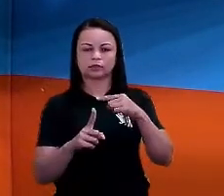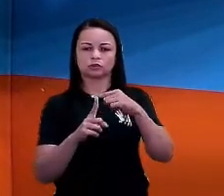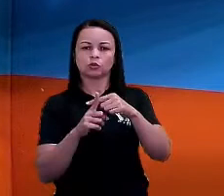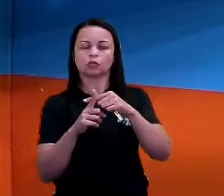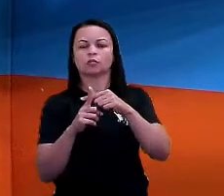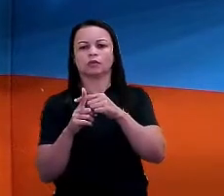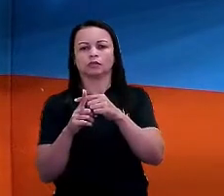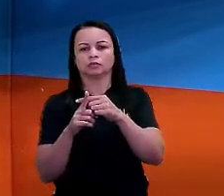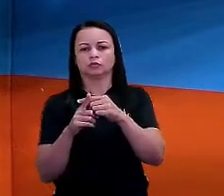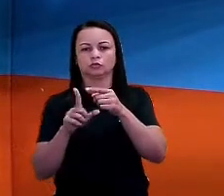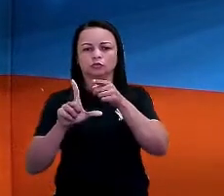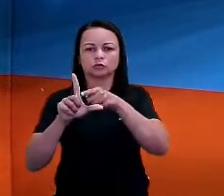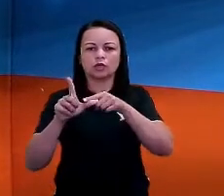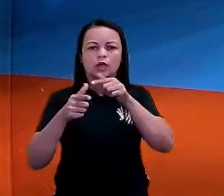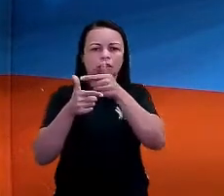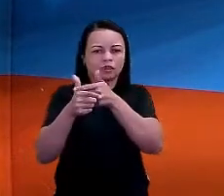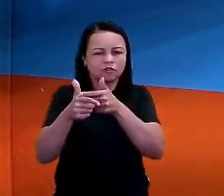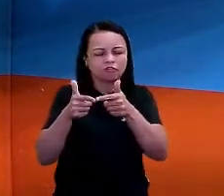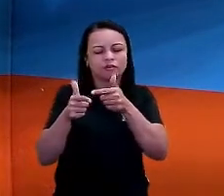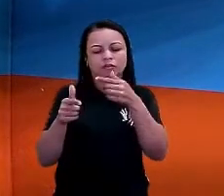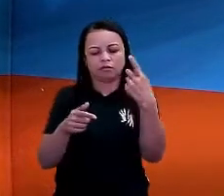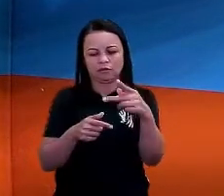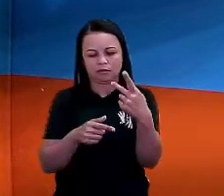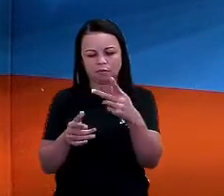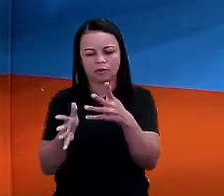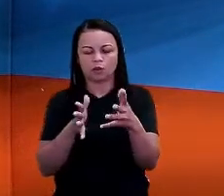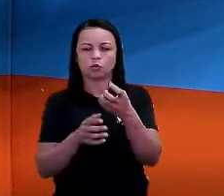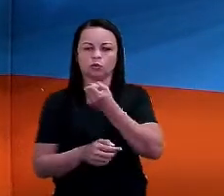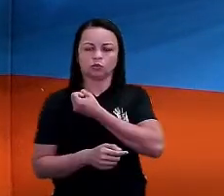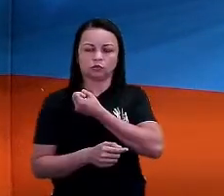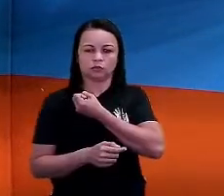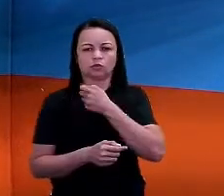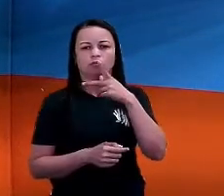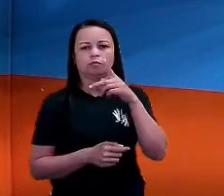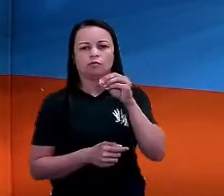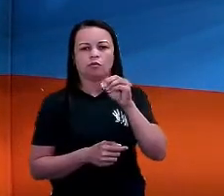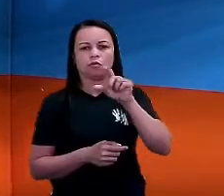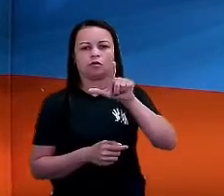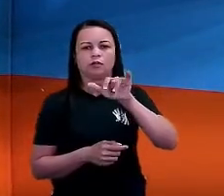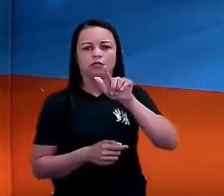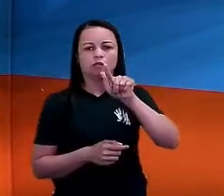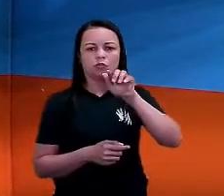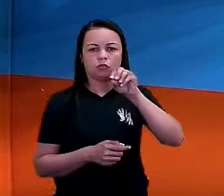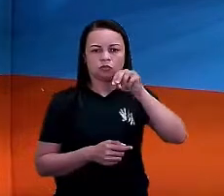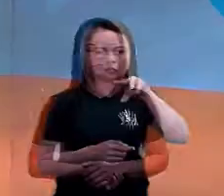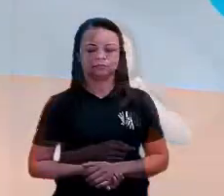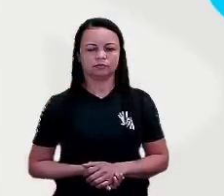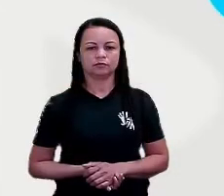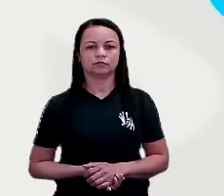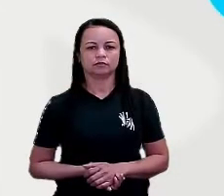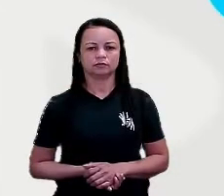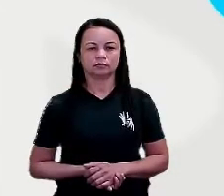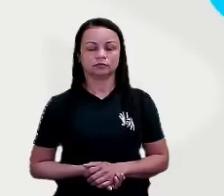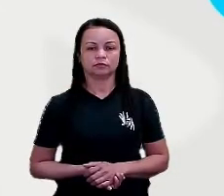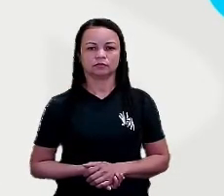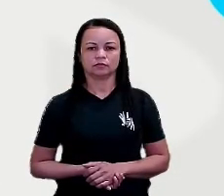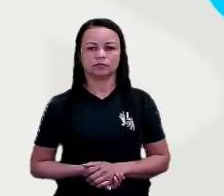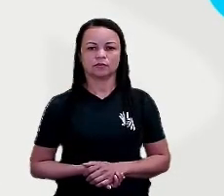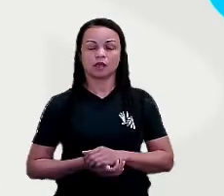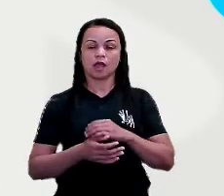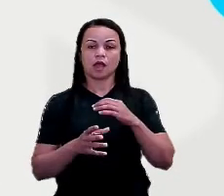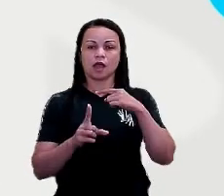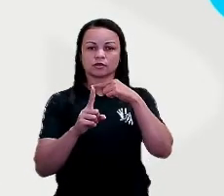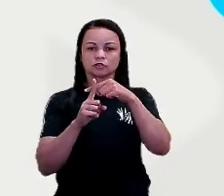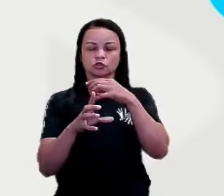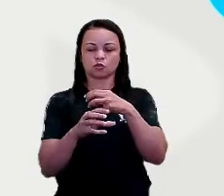ângulos internos pelo número de lados do polígono. Beleza? Deu para entender? Então, vamos lá para a soma. A soma dos ângulos internos